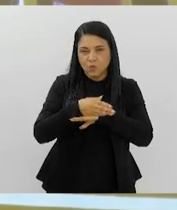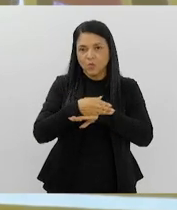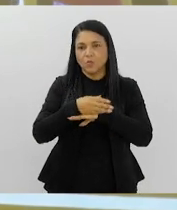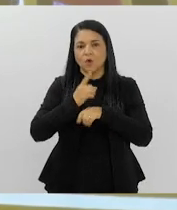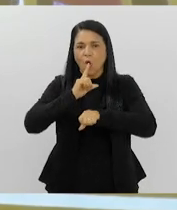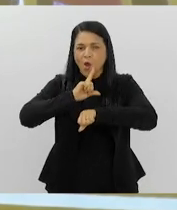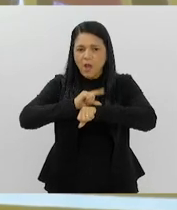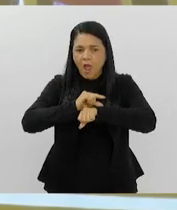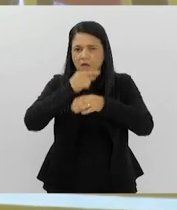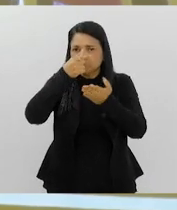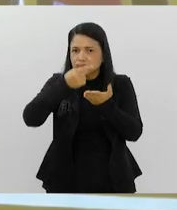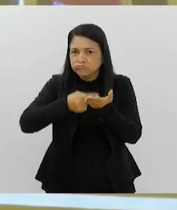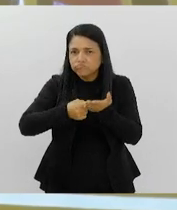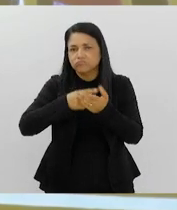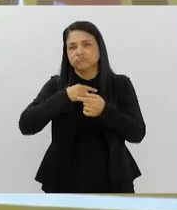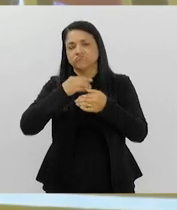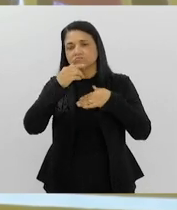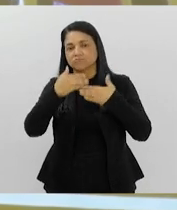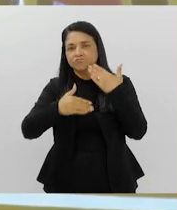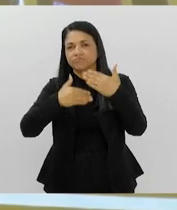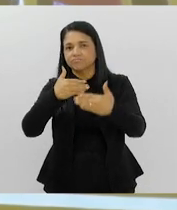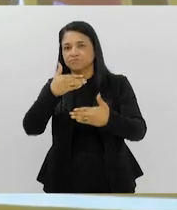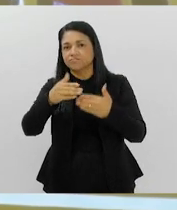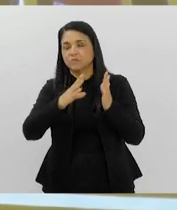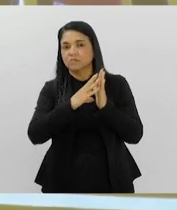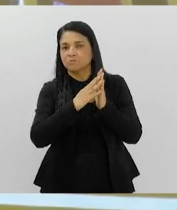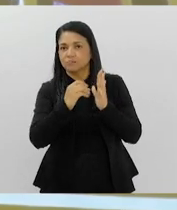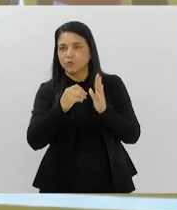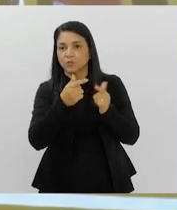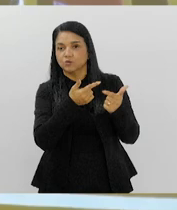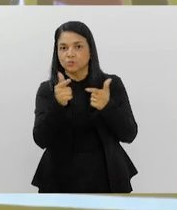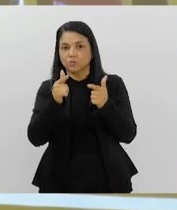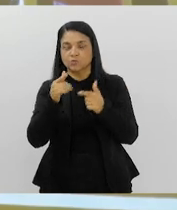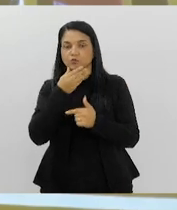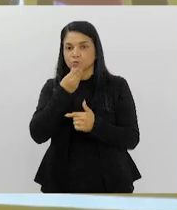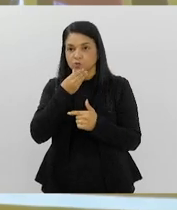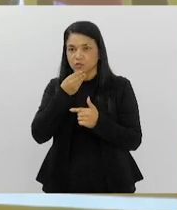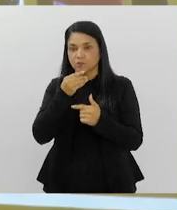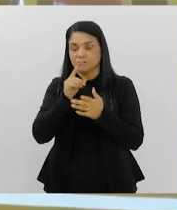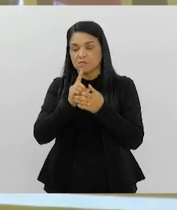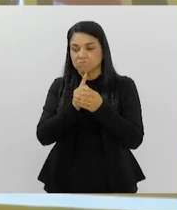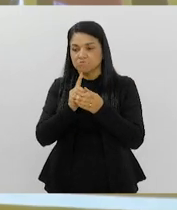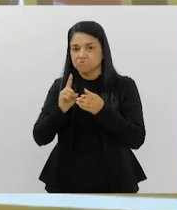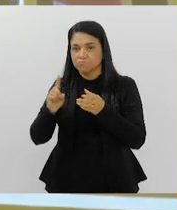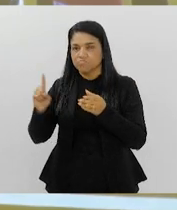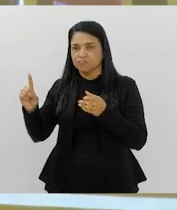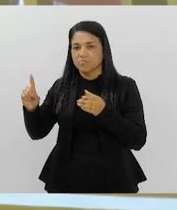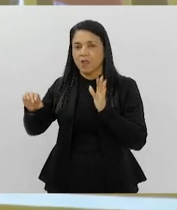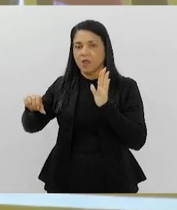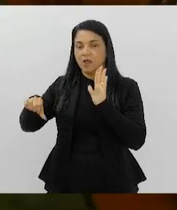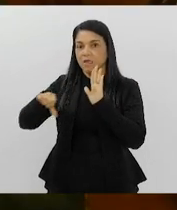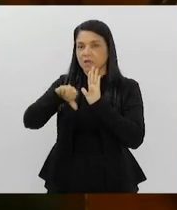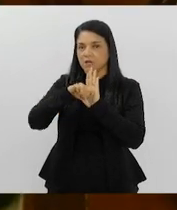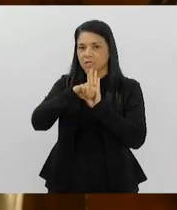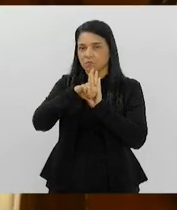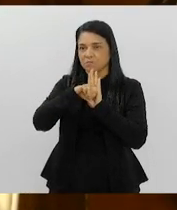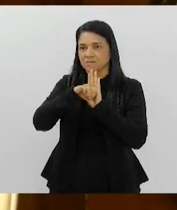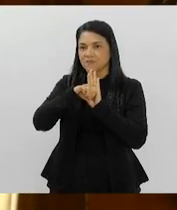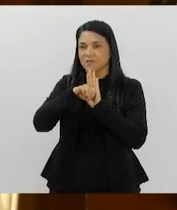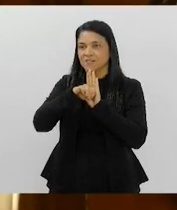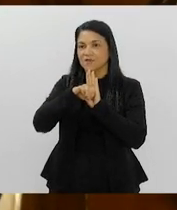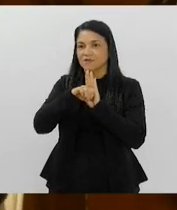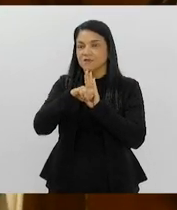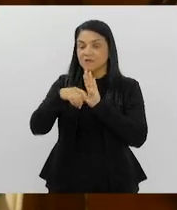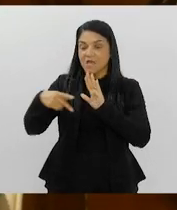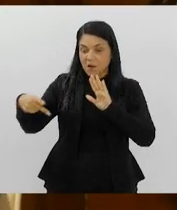zelo, com o exemplo dos outros garotos, ele se afastou do mundo do crime, deixou, né, a organização criminosa, pertence